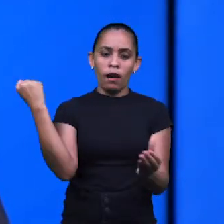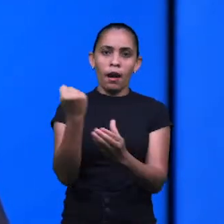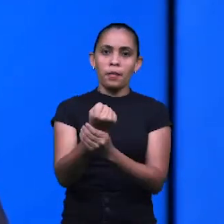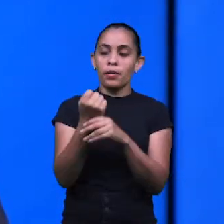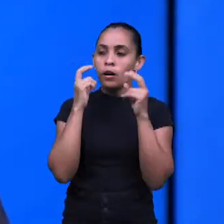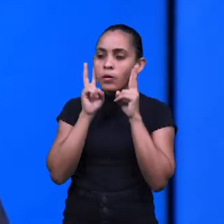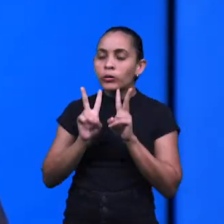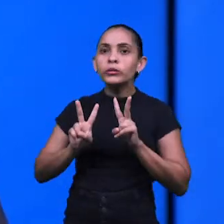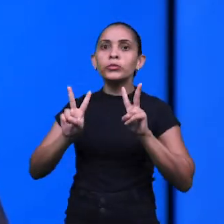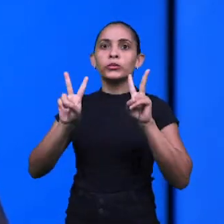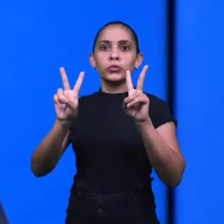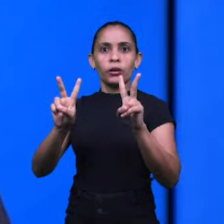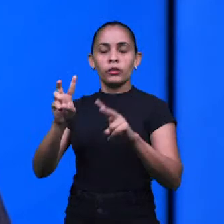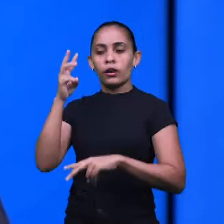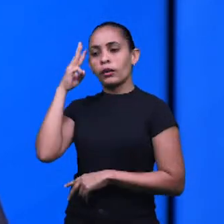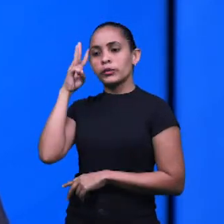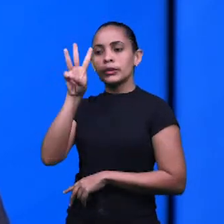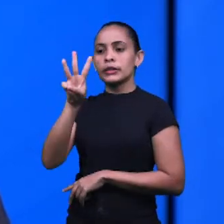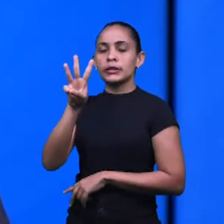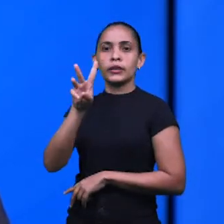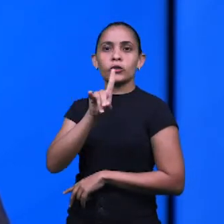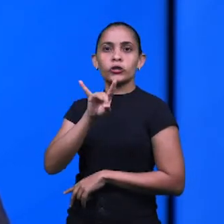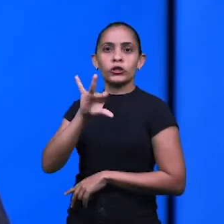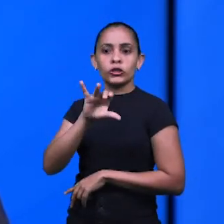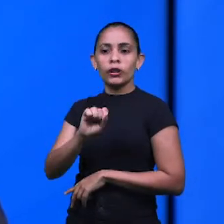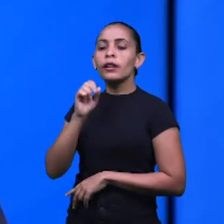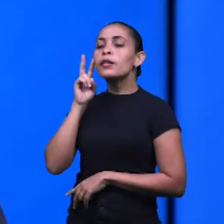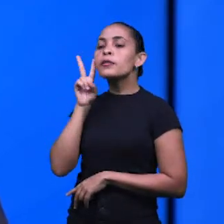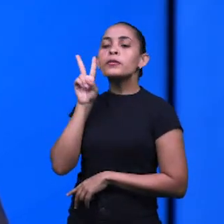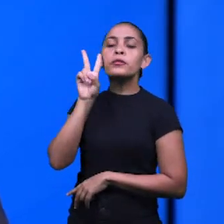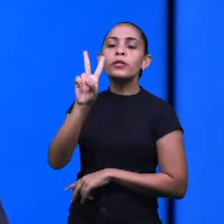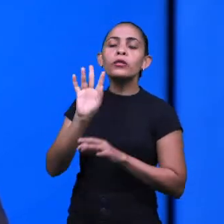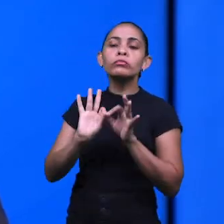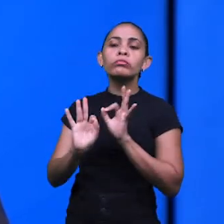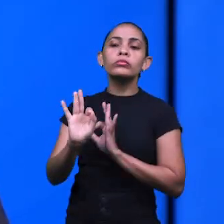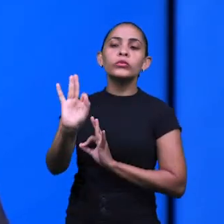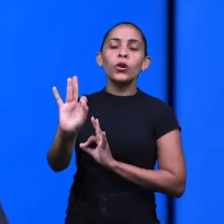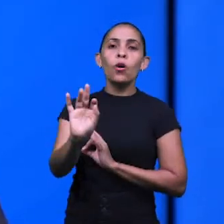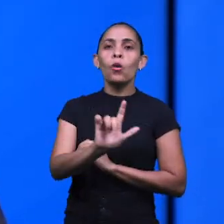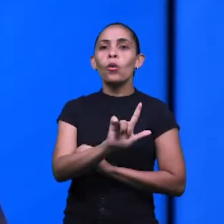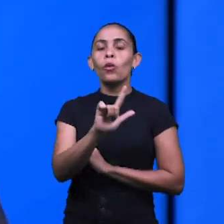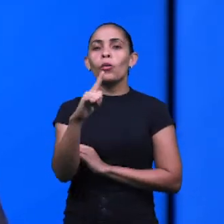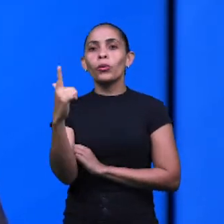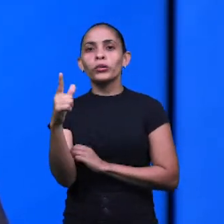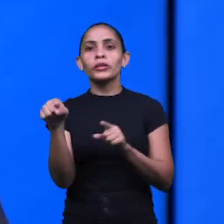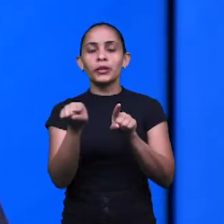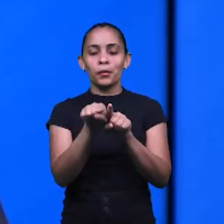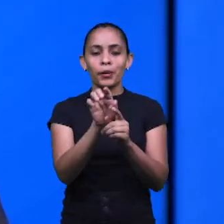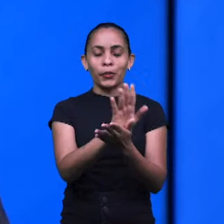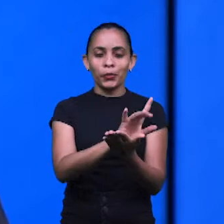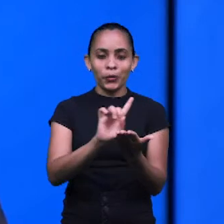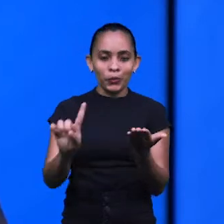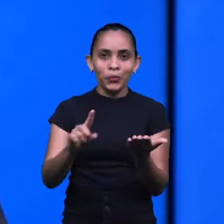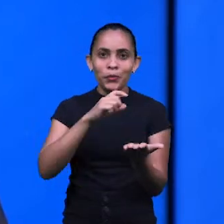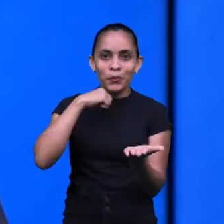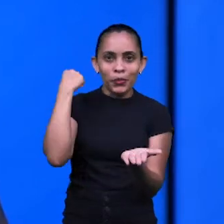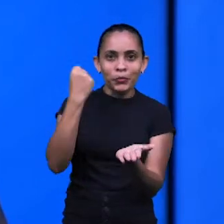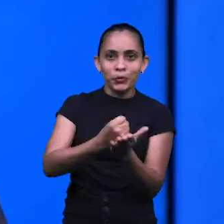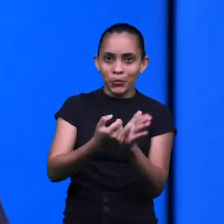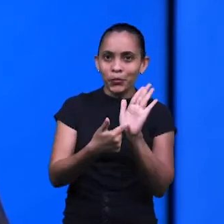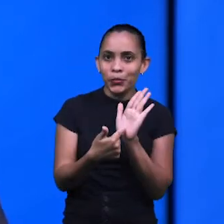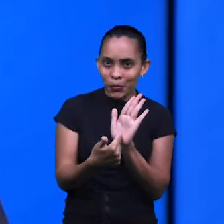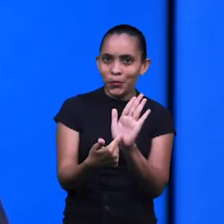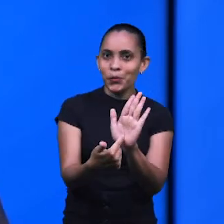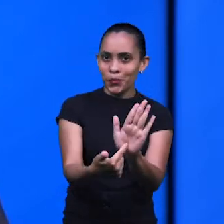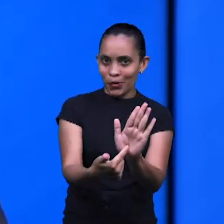seus olhos ao terceiro dia e viu o lugar de longe. Outras expressões também relacionadas ao terceiro